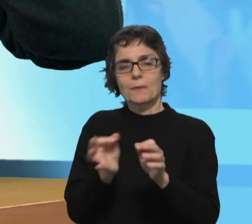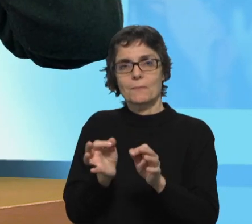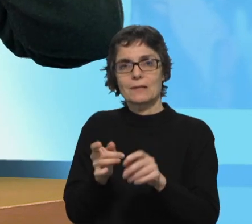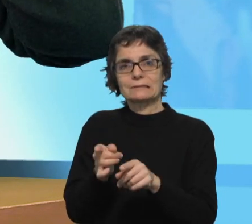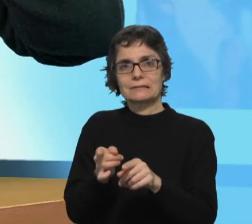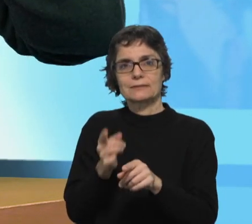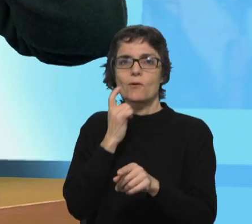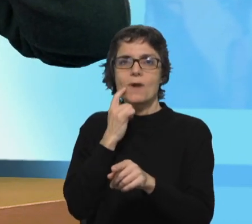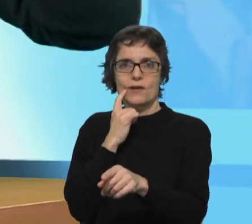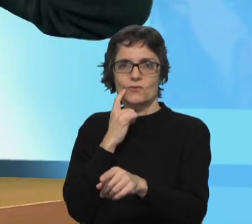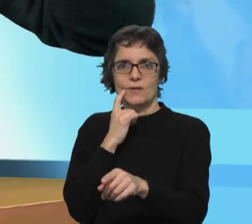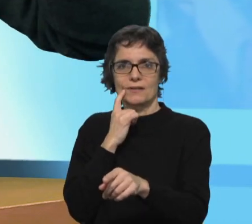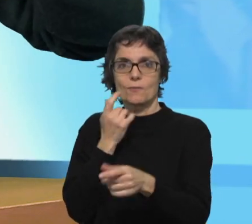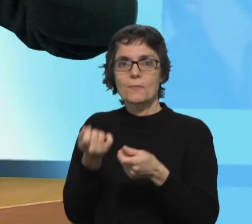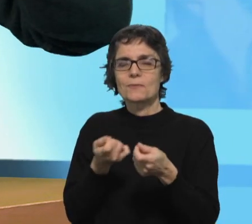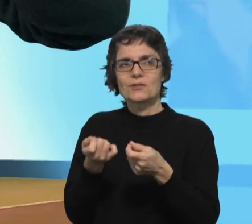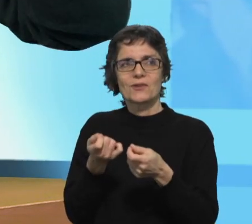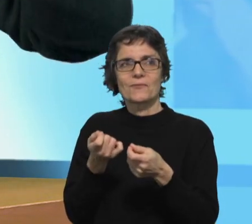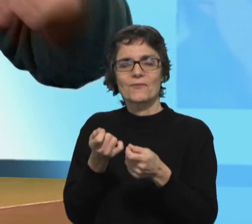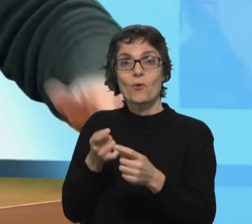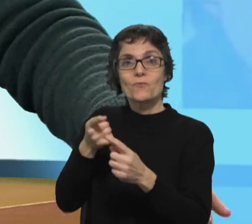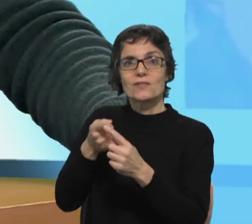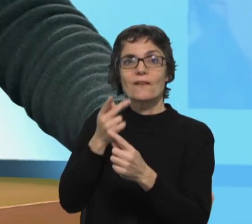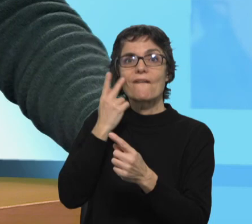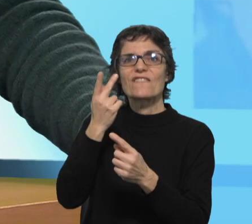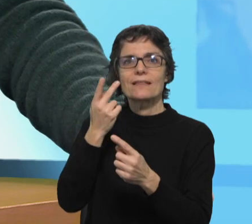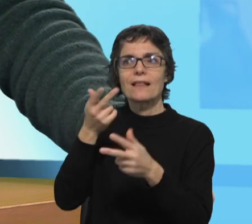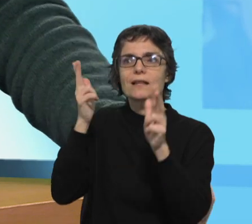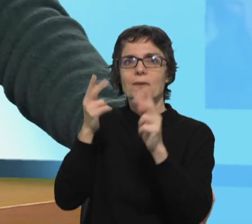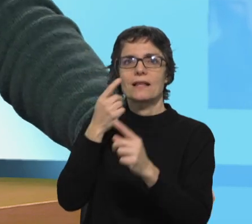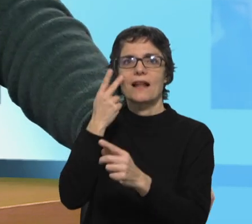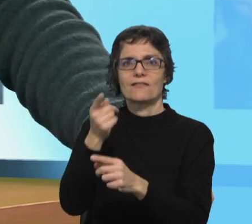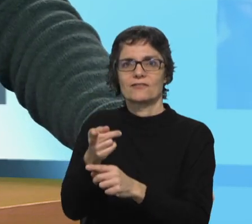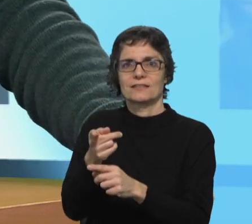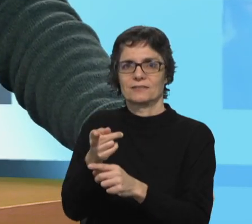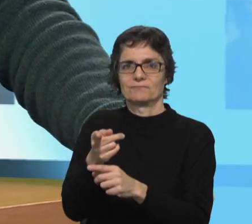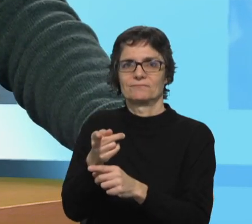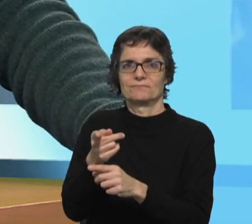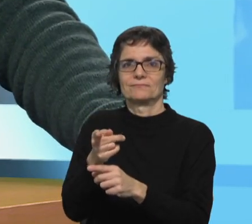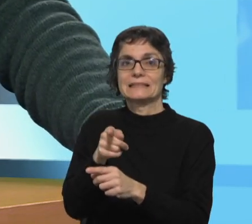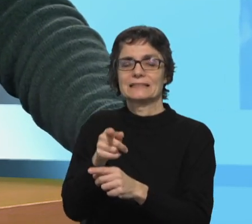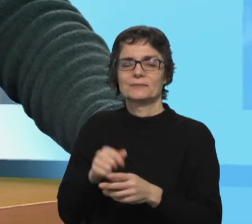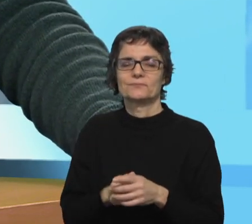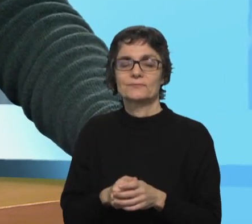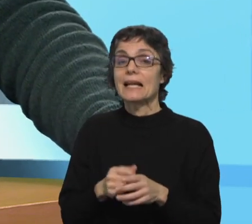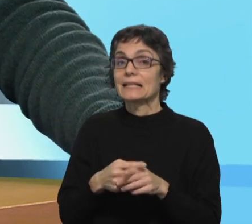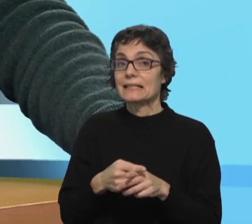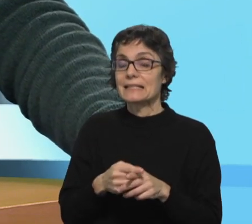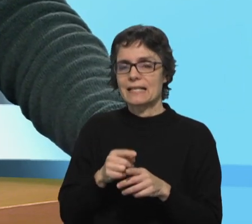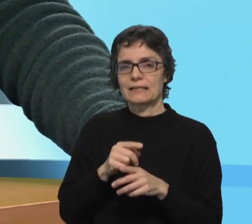Portanto, é uma preparação para chegar à vida, para chegar à libertação. Aliás, é interessante que os